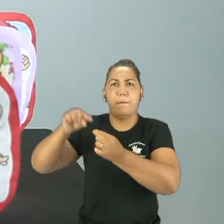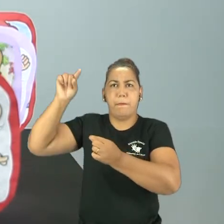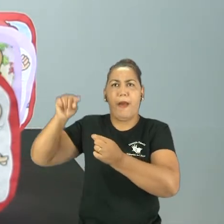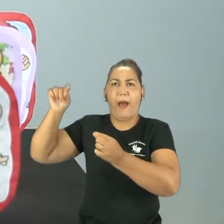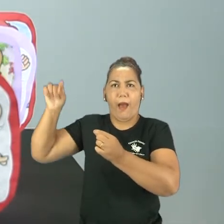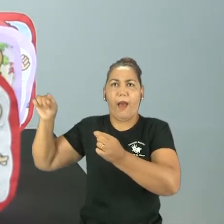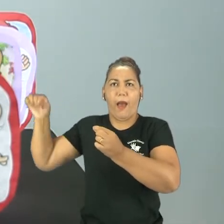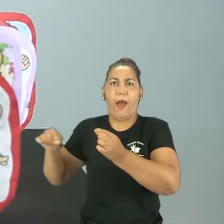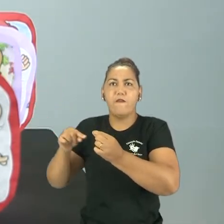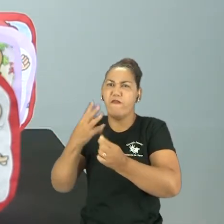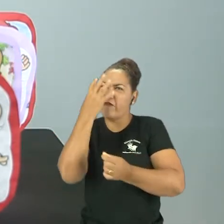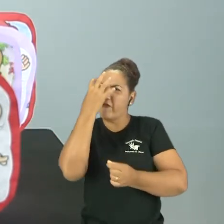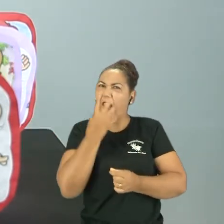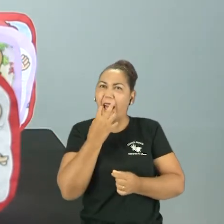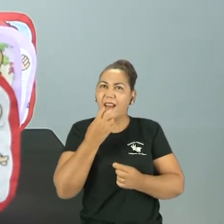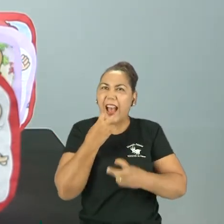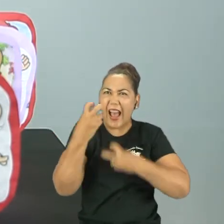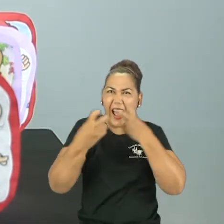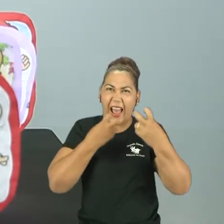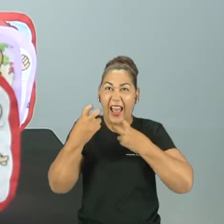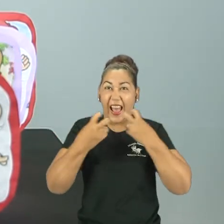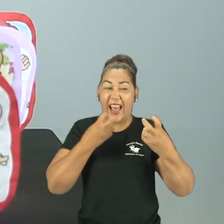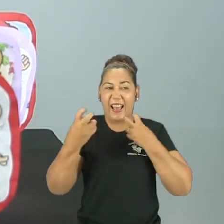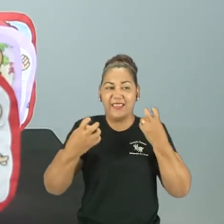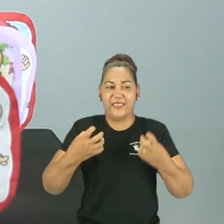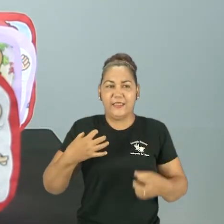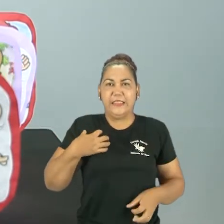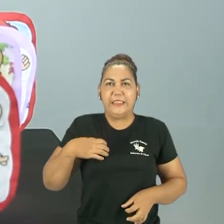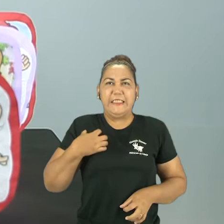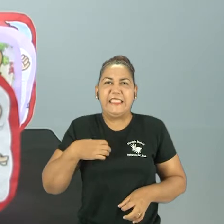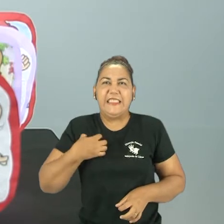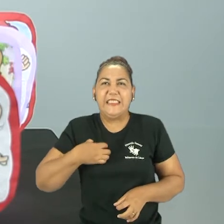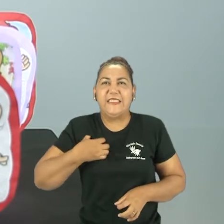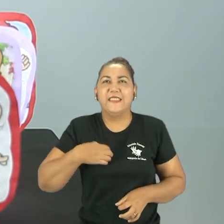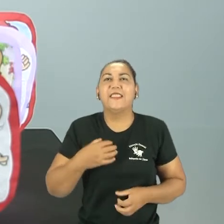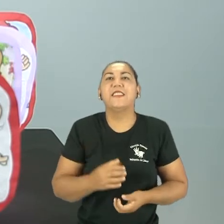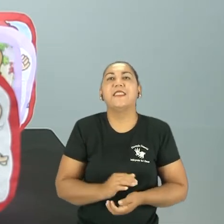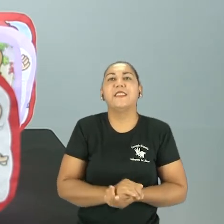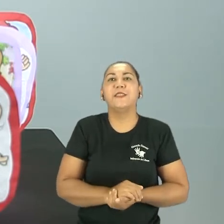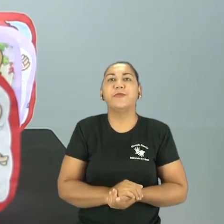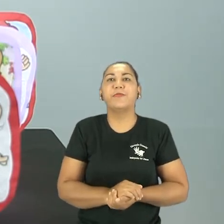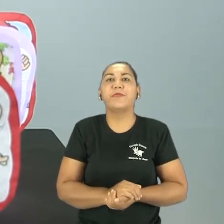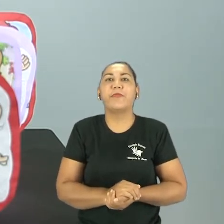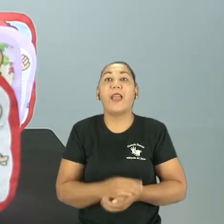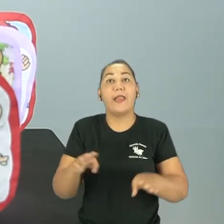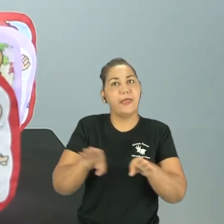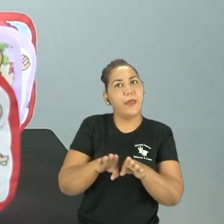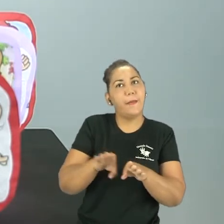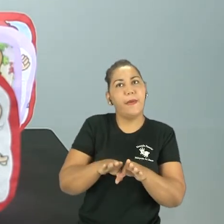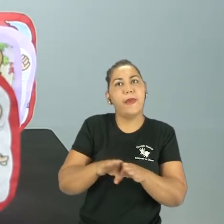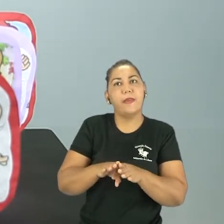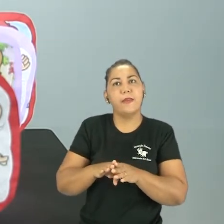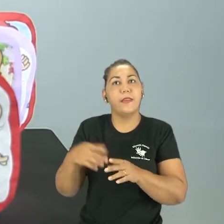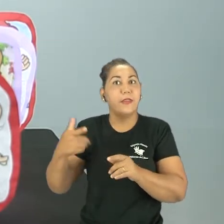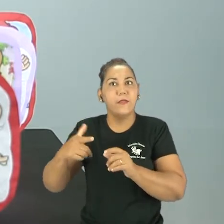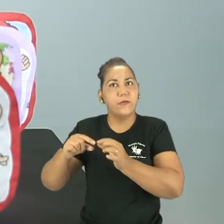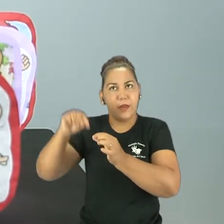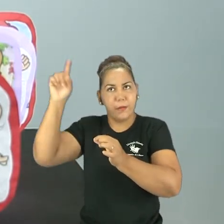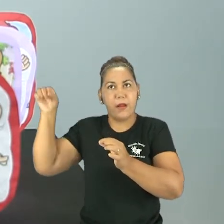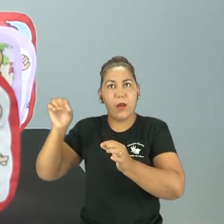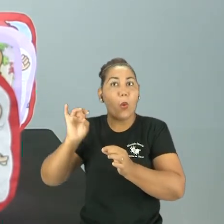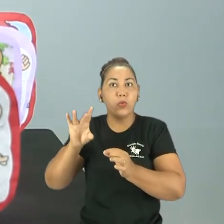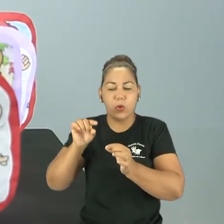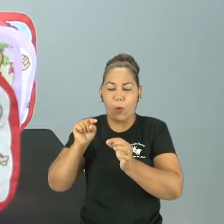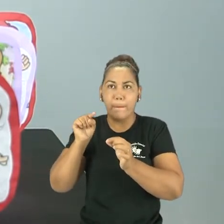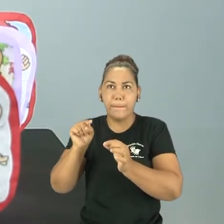raiva, gritando. E existe aquele balão, sem balão, né, só reticências, 3 pontinhos, que é quando não tem